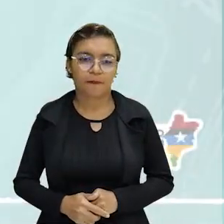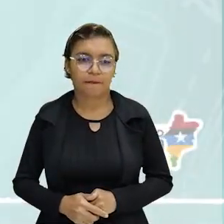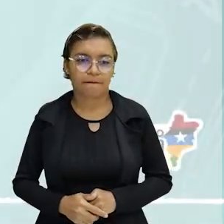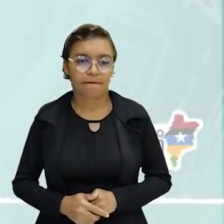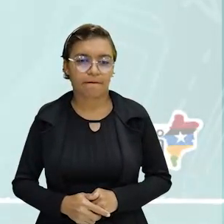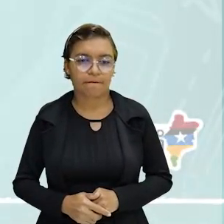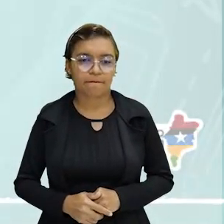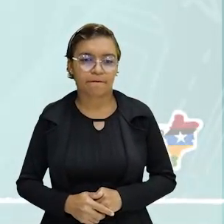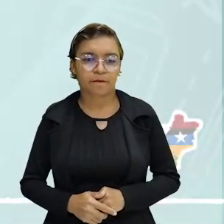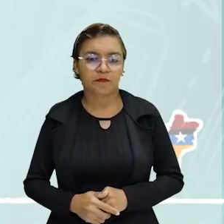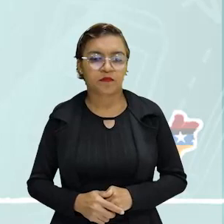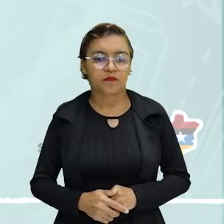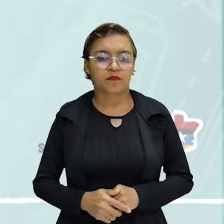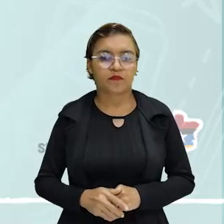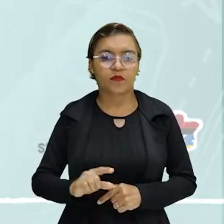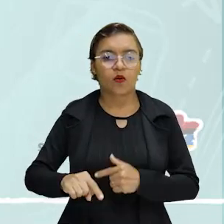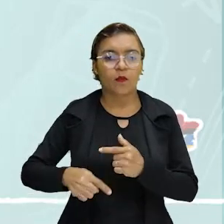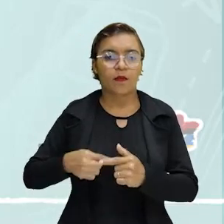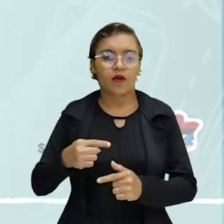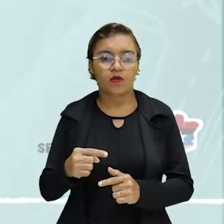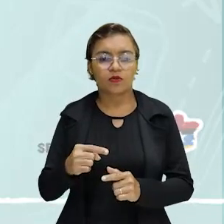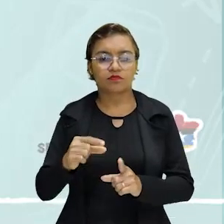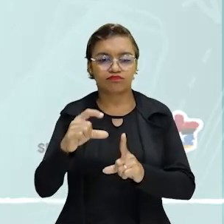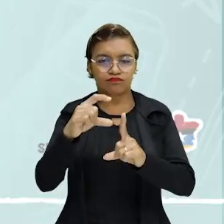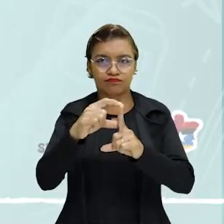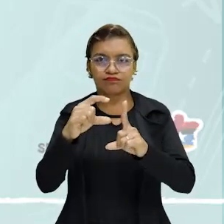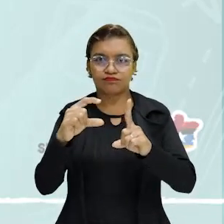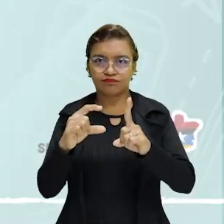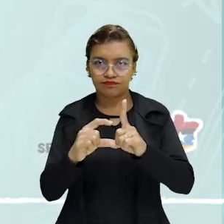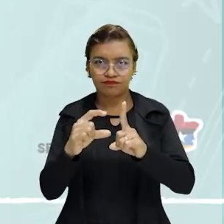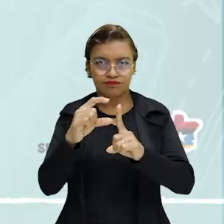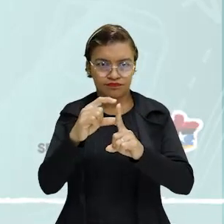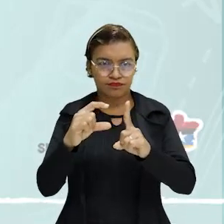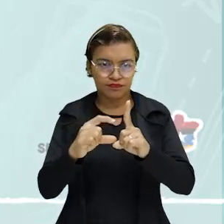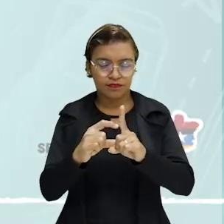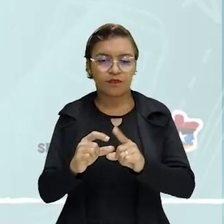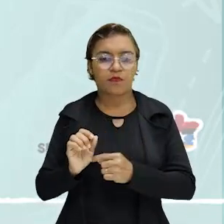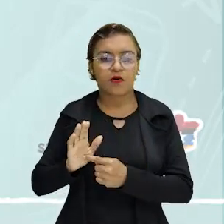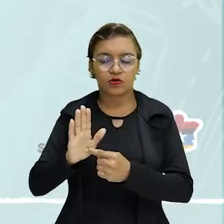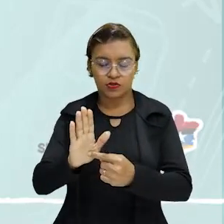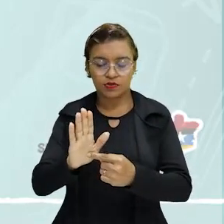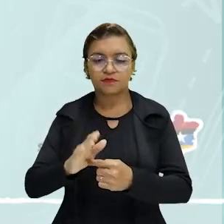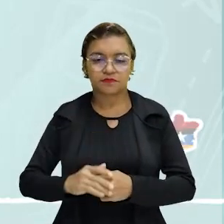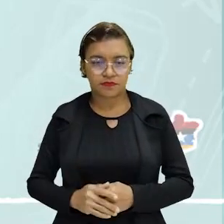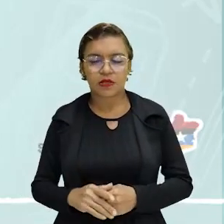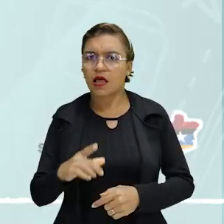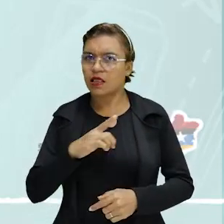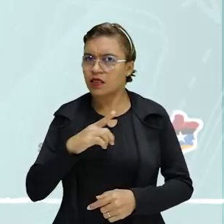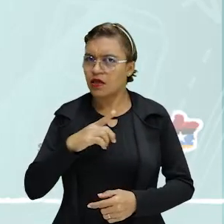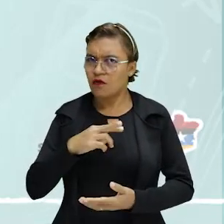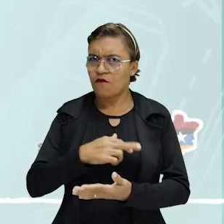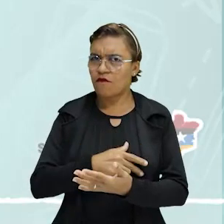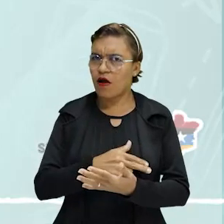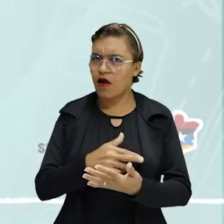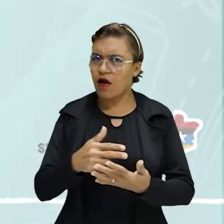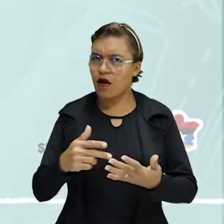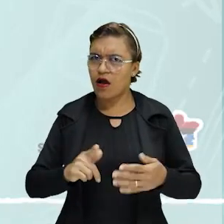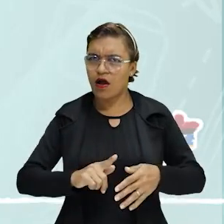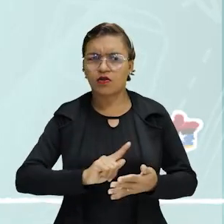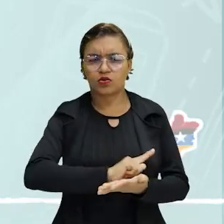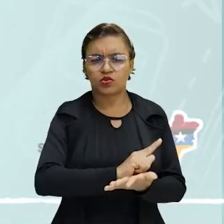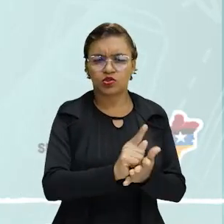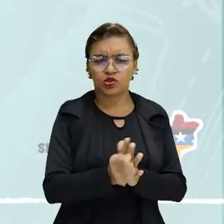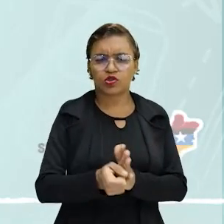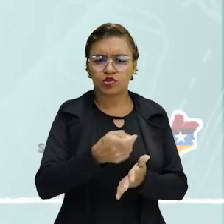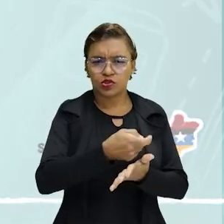Vamos para mais uma tirinha aqui, né? A gente teve uma charge, agora uma tirinha. Vocês vão encontrar muito esses gêneros textuais nas